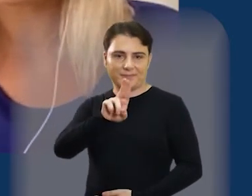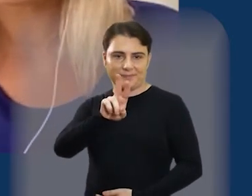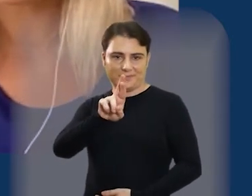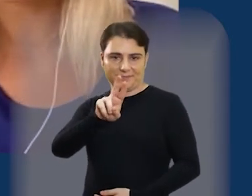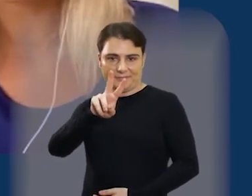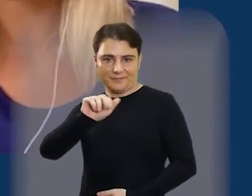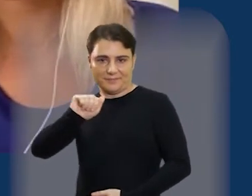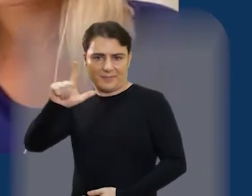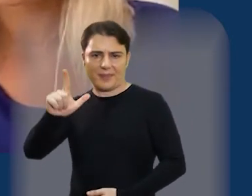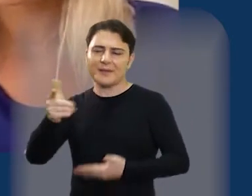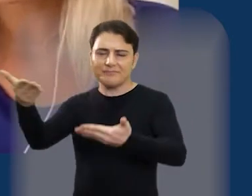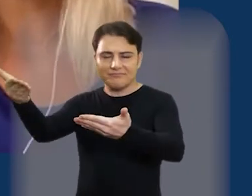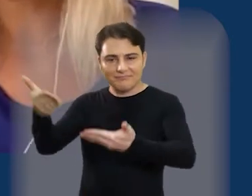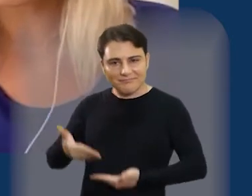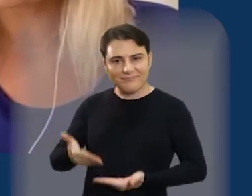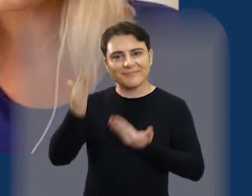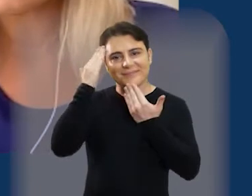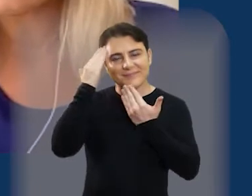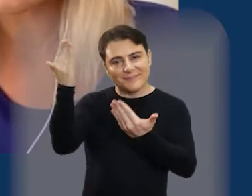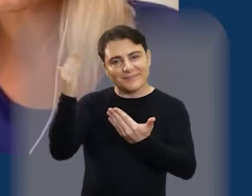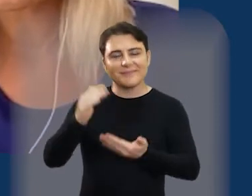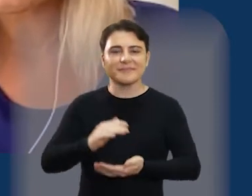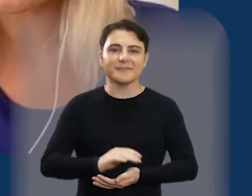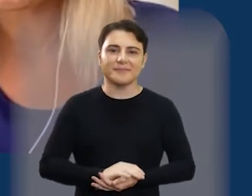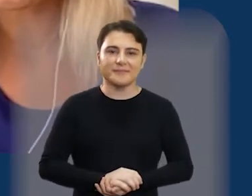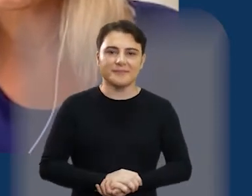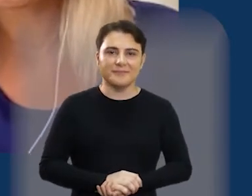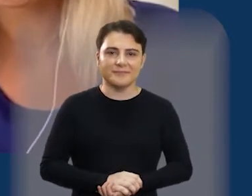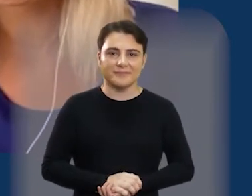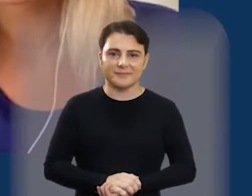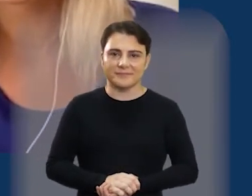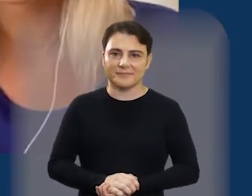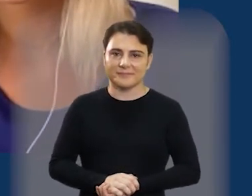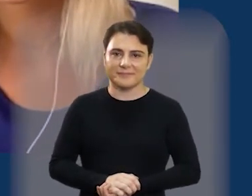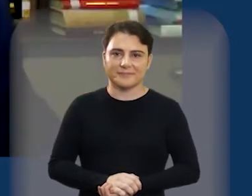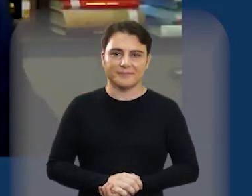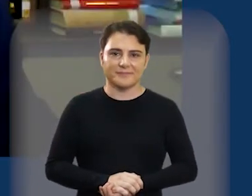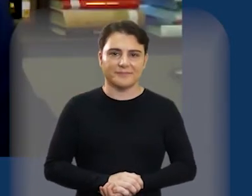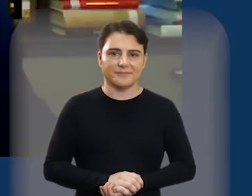muito bem-vindo. Obrigada por estar aqui hoje conosco.